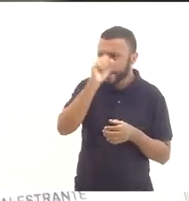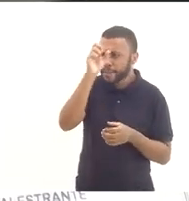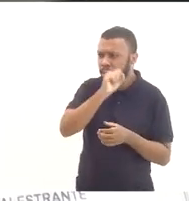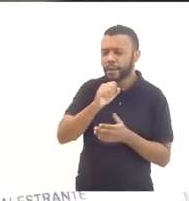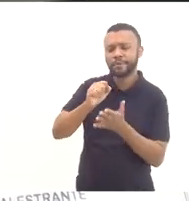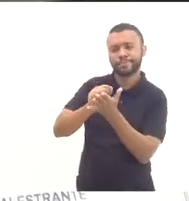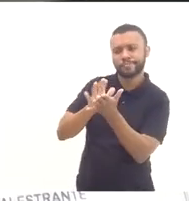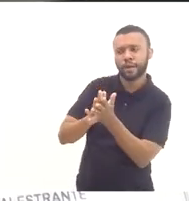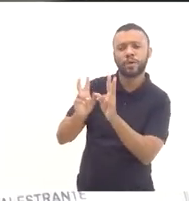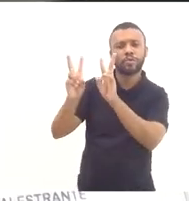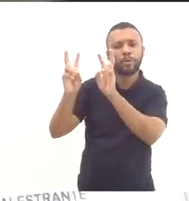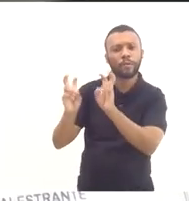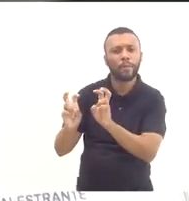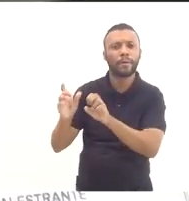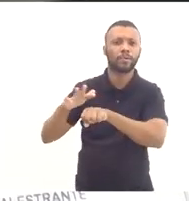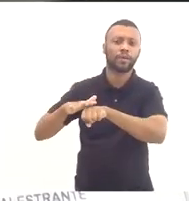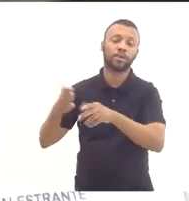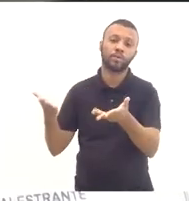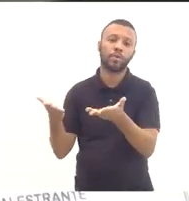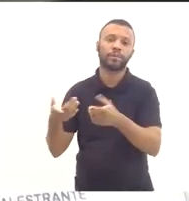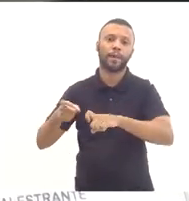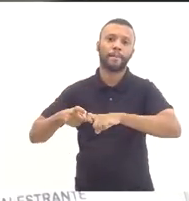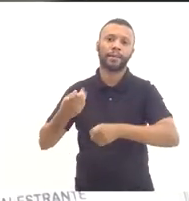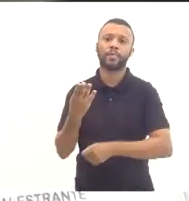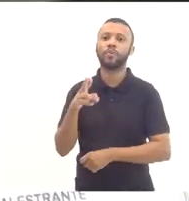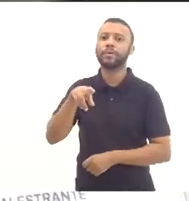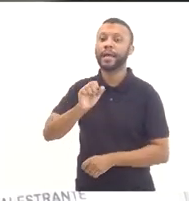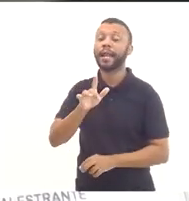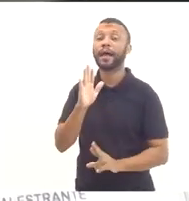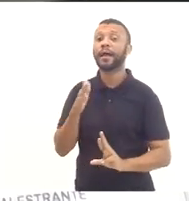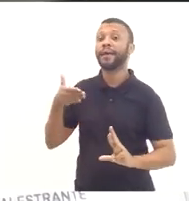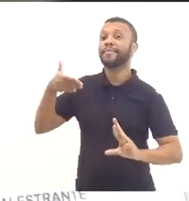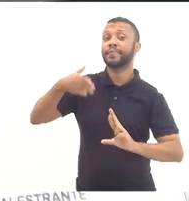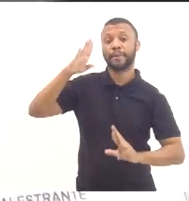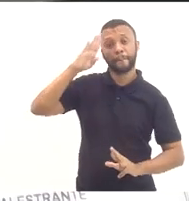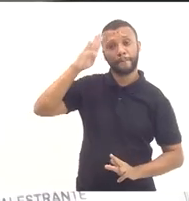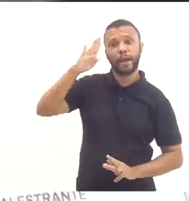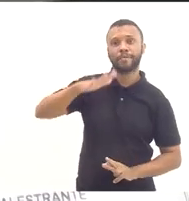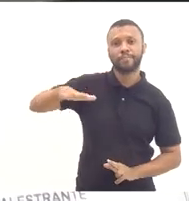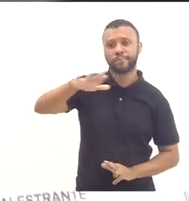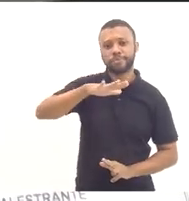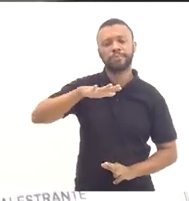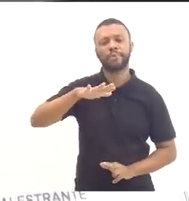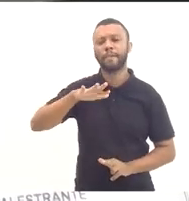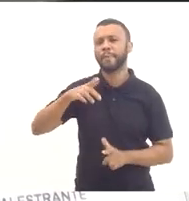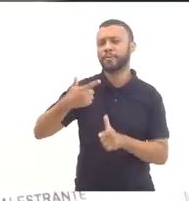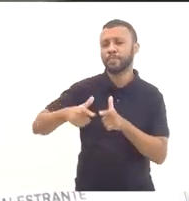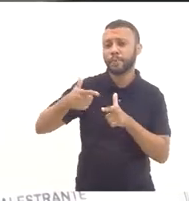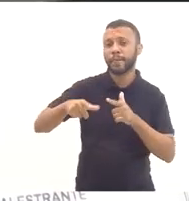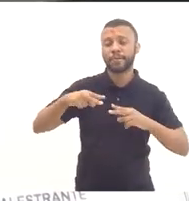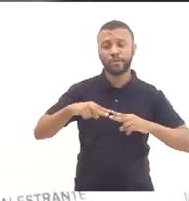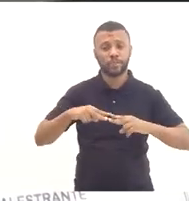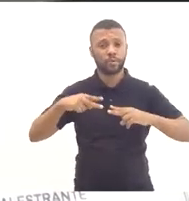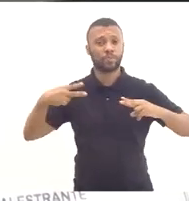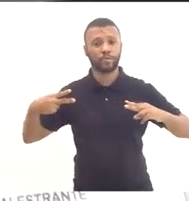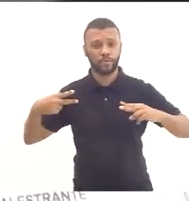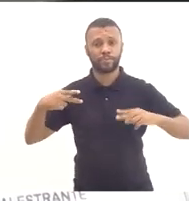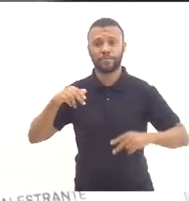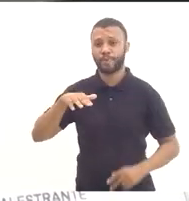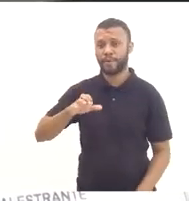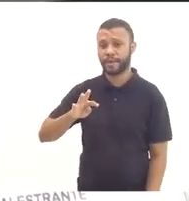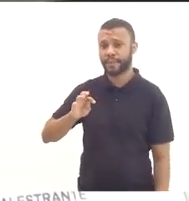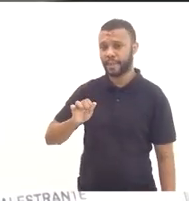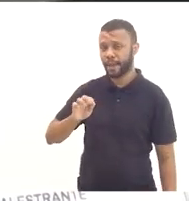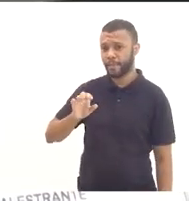a doença conhecer um trabalho da Clínica e hoje a doutora Bruna no Brasil ela é a maior referência para erros inatos do metabolismo não só a doença que meu filho tem mais